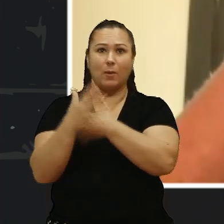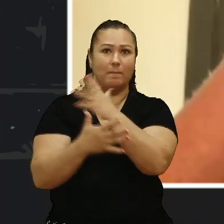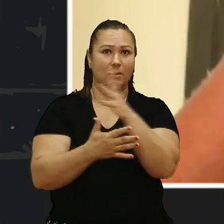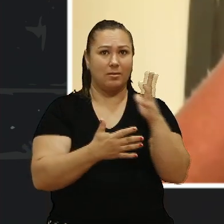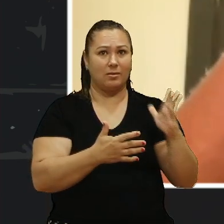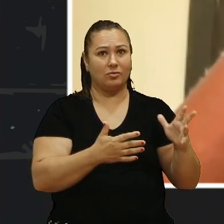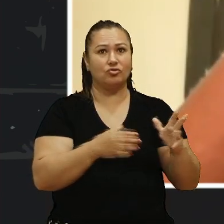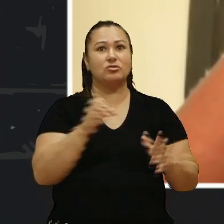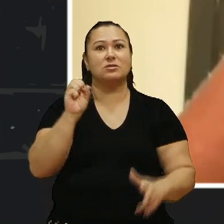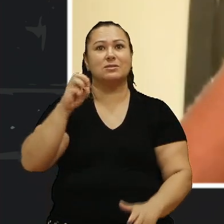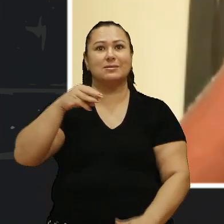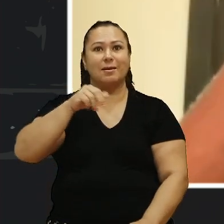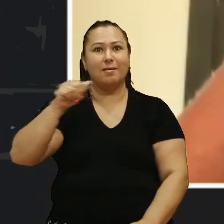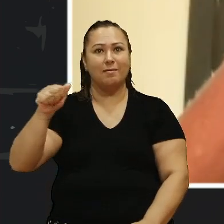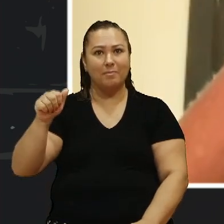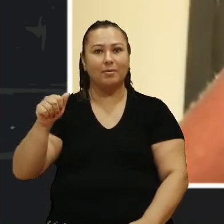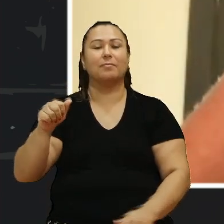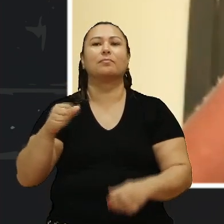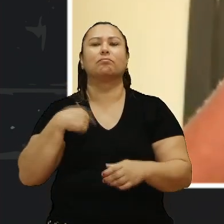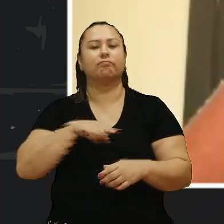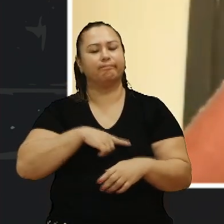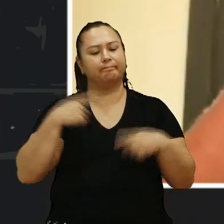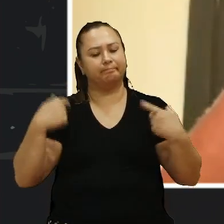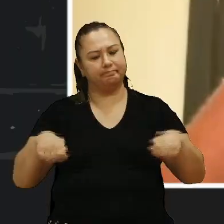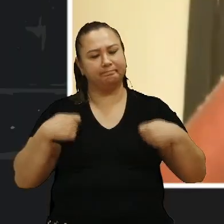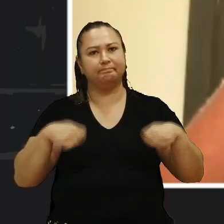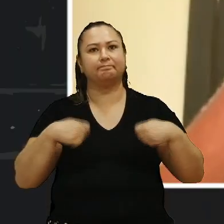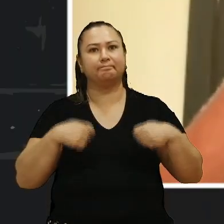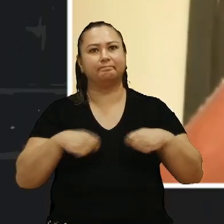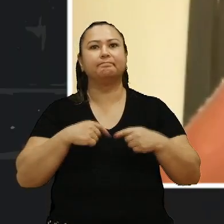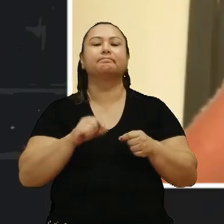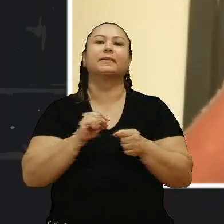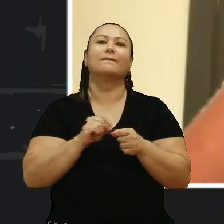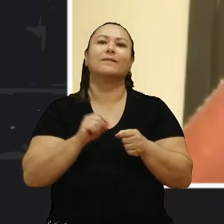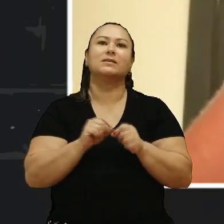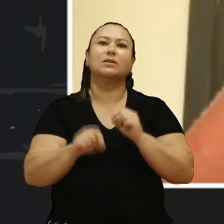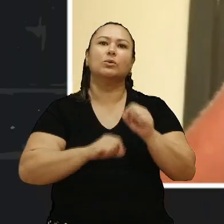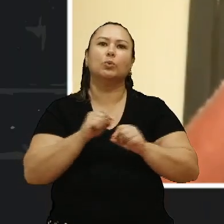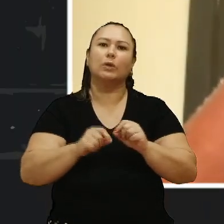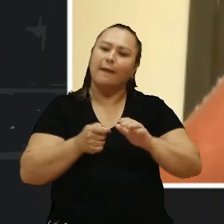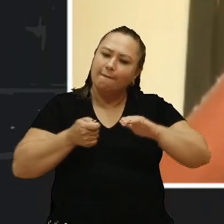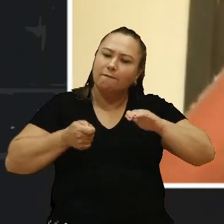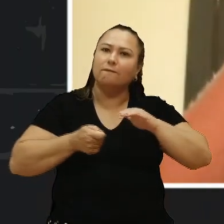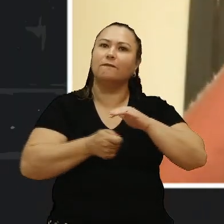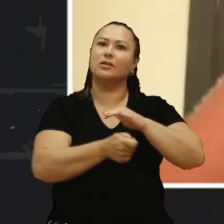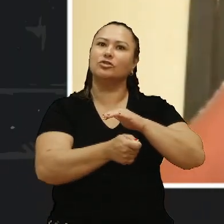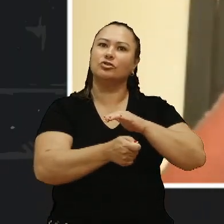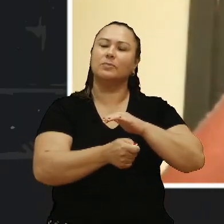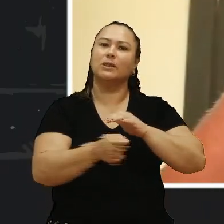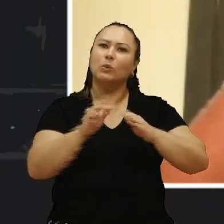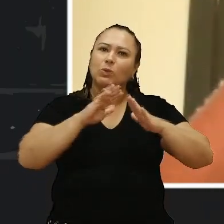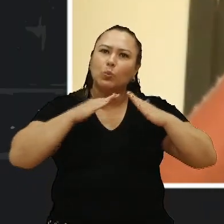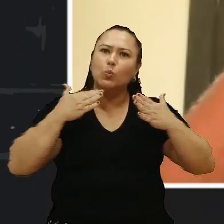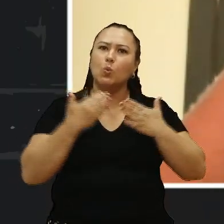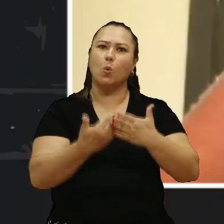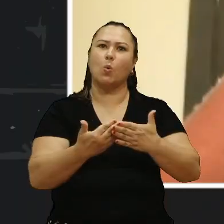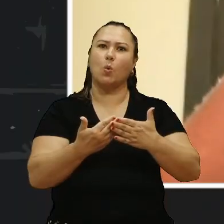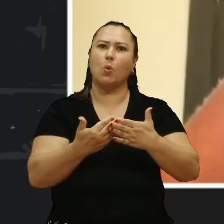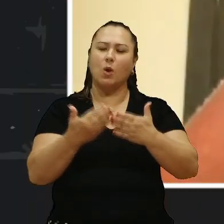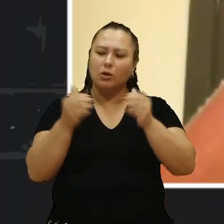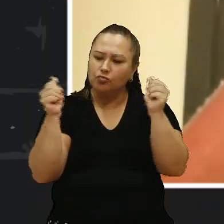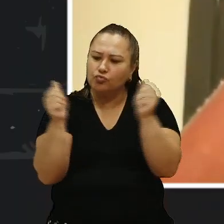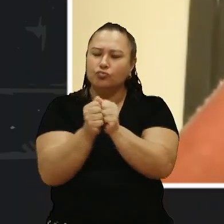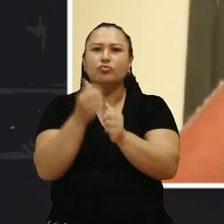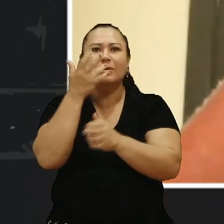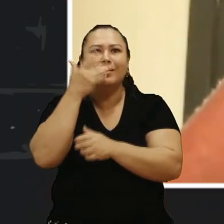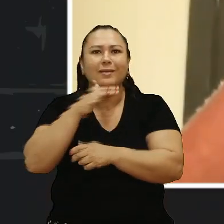também. Nós precisamos fazer esse investimento nas escolas, com as